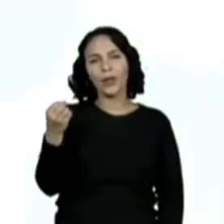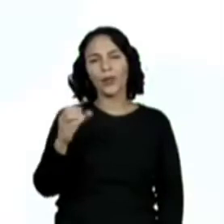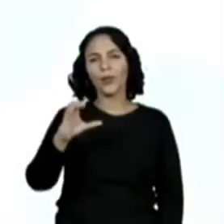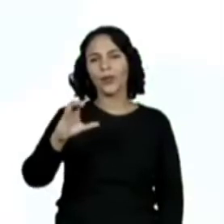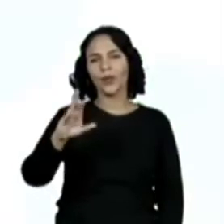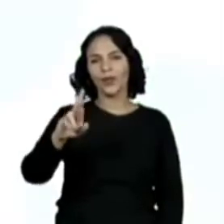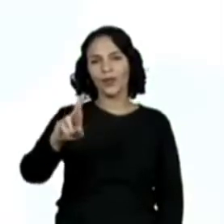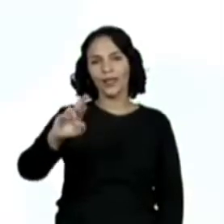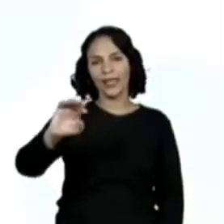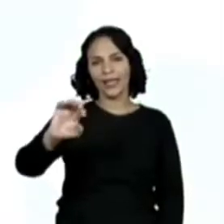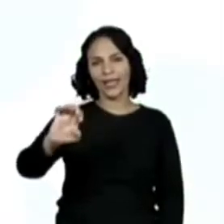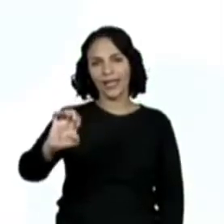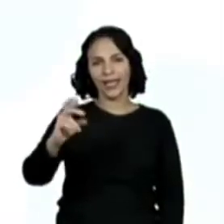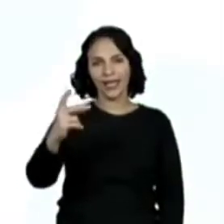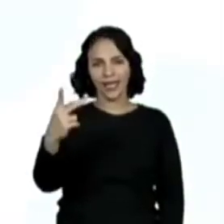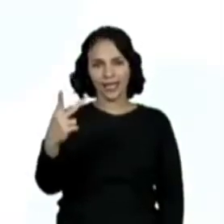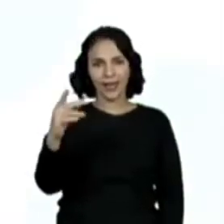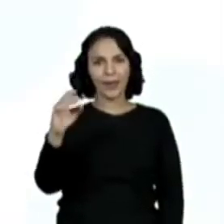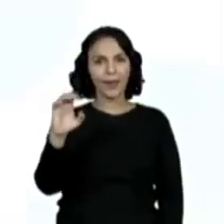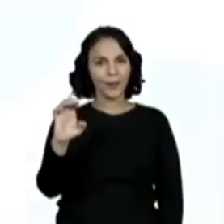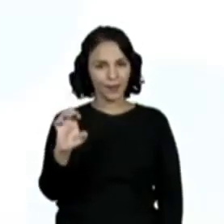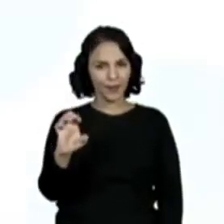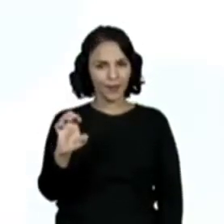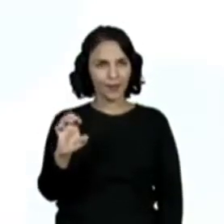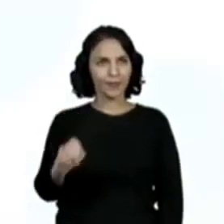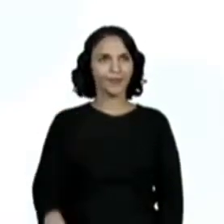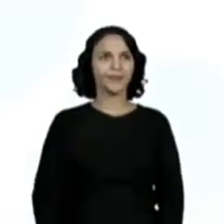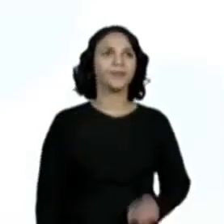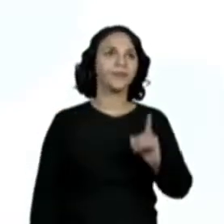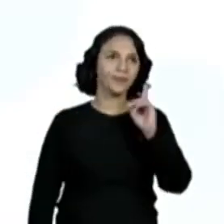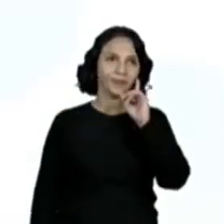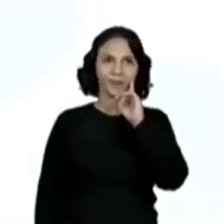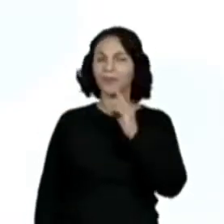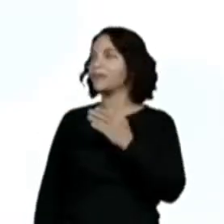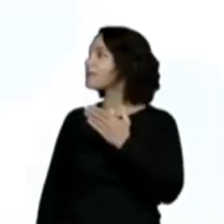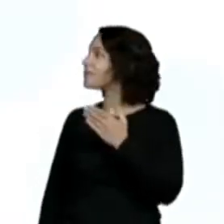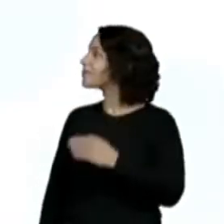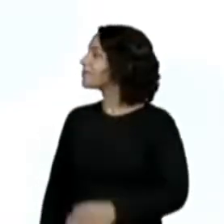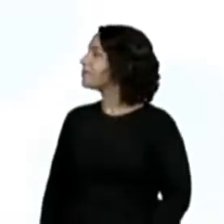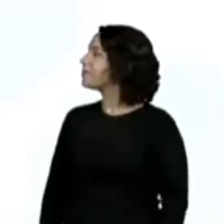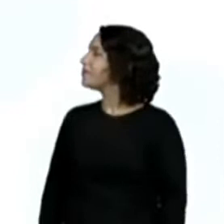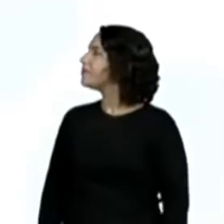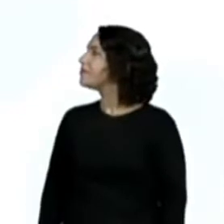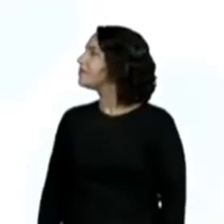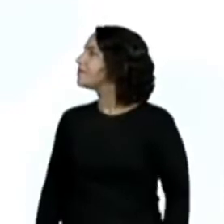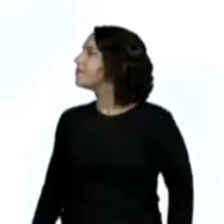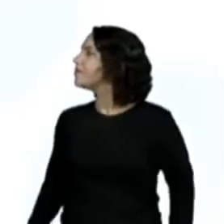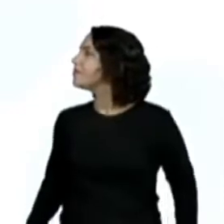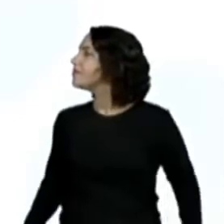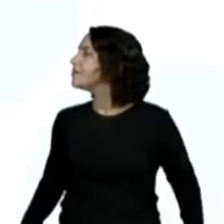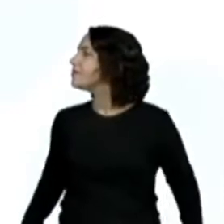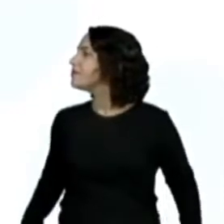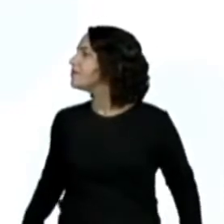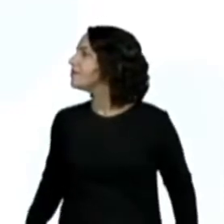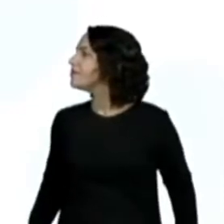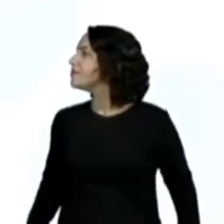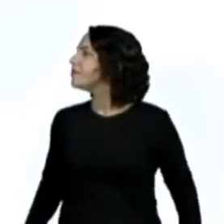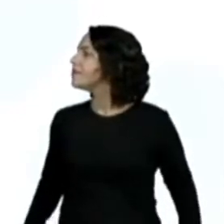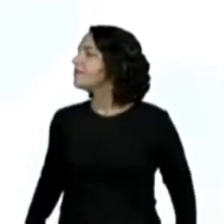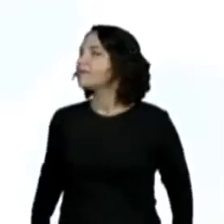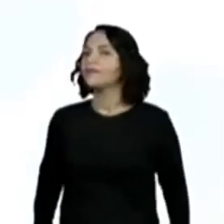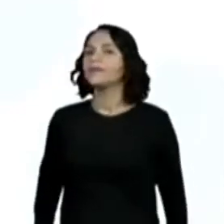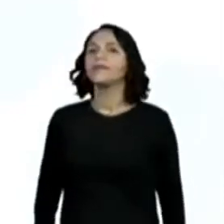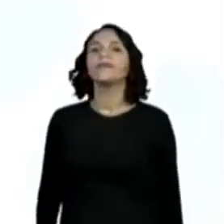Fita. Eu já escrevi fita na minha lista anterior. Aqui eu estou escrevendo de uma outra